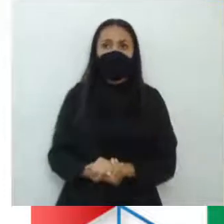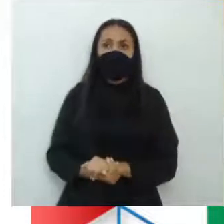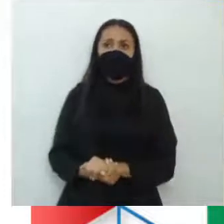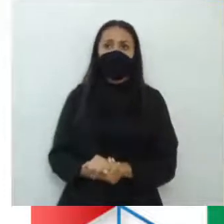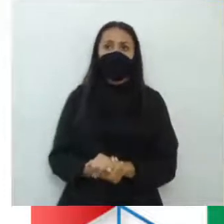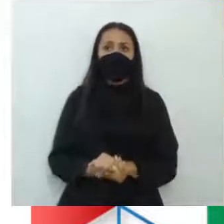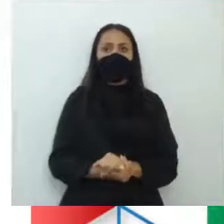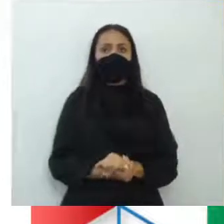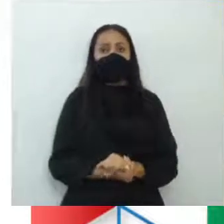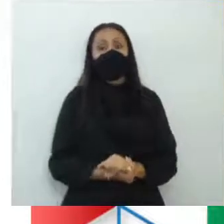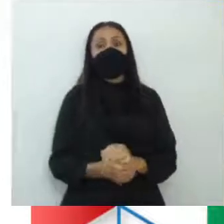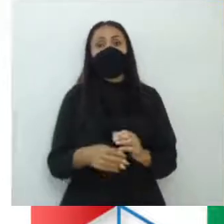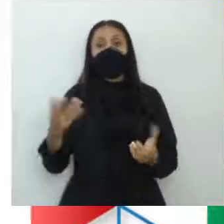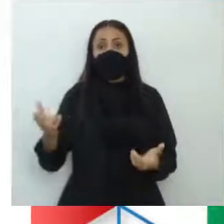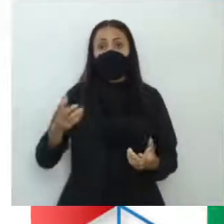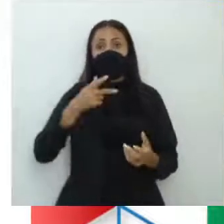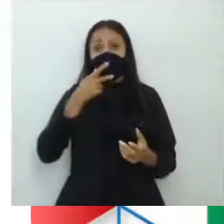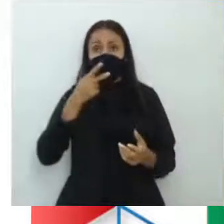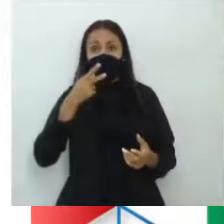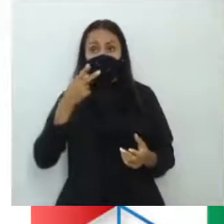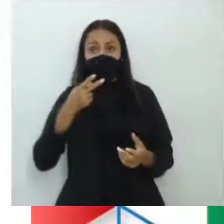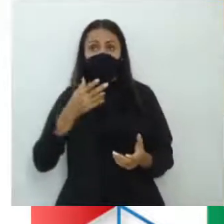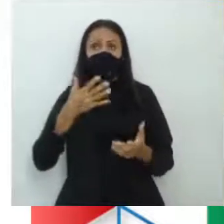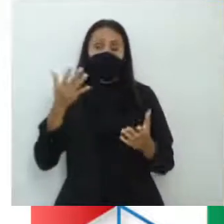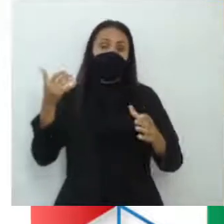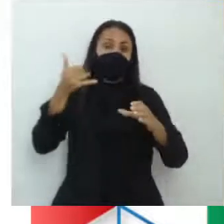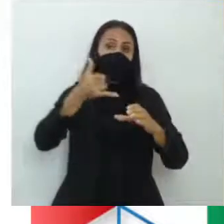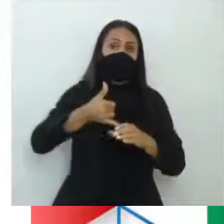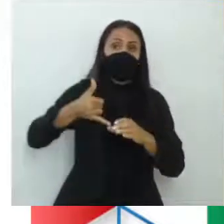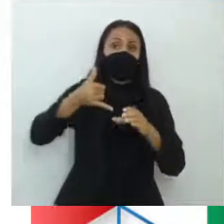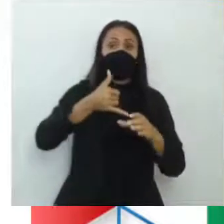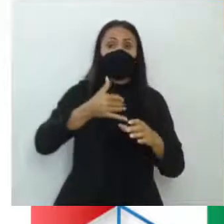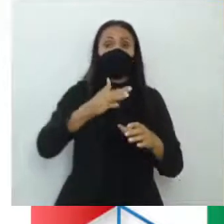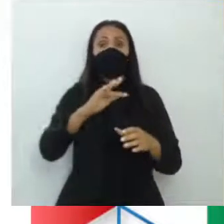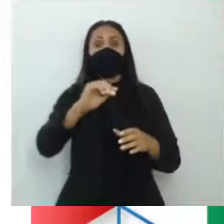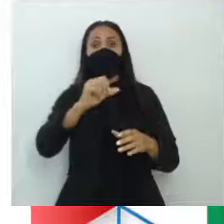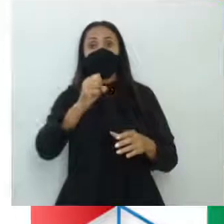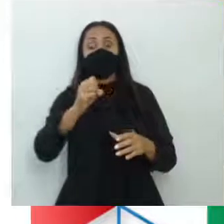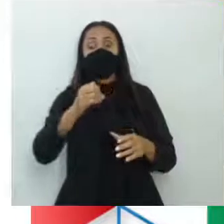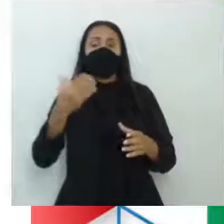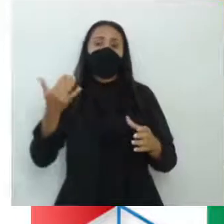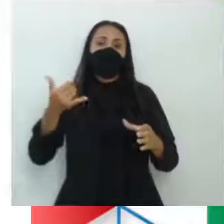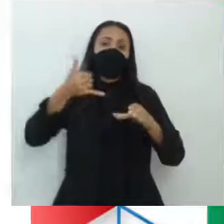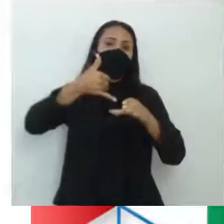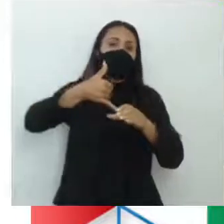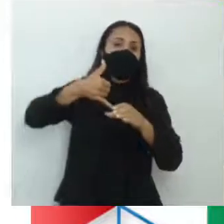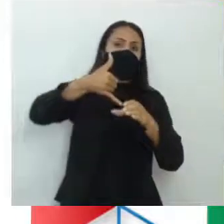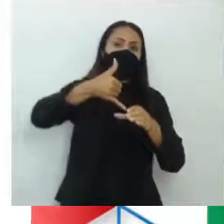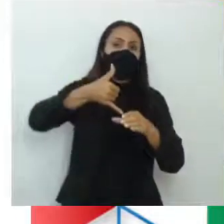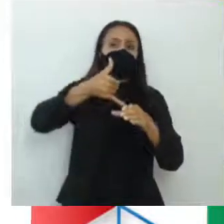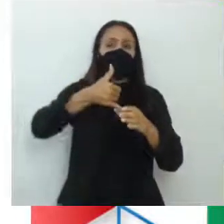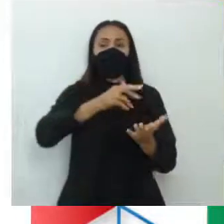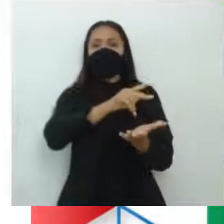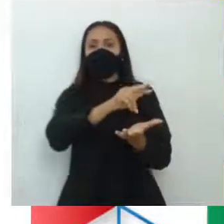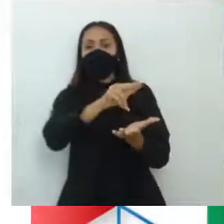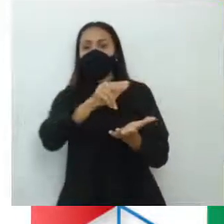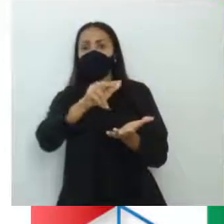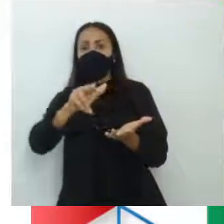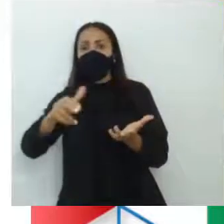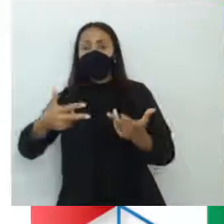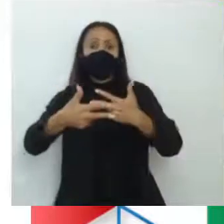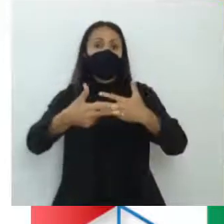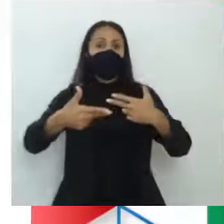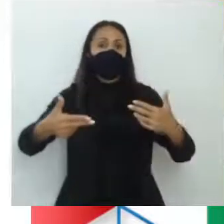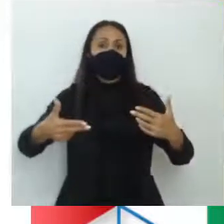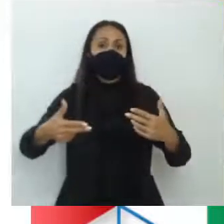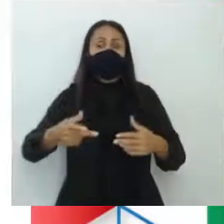climáticas. Quando a gente fala de combustíveis fósseis, eu estou falando aí do petróleo, dos seus derivados e também